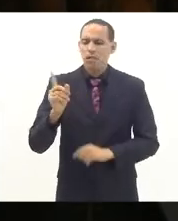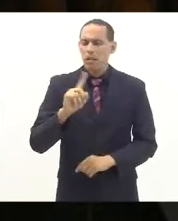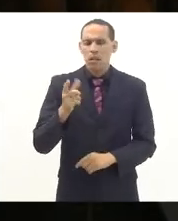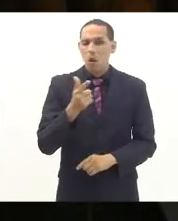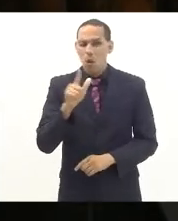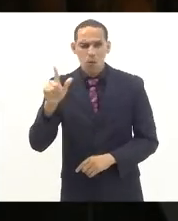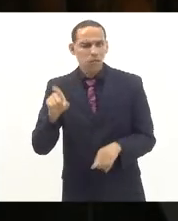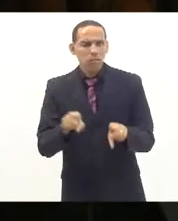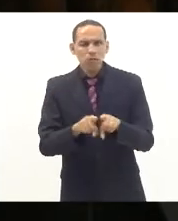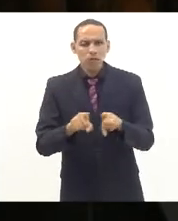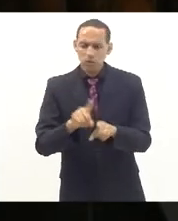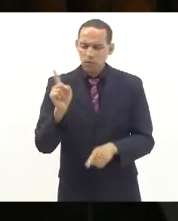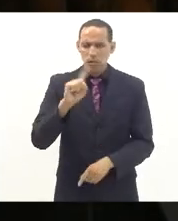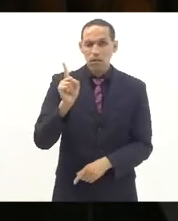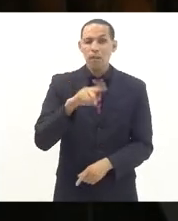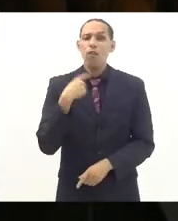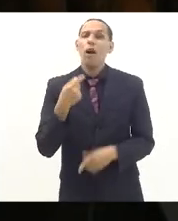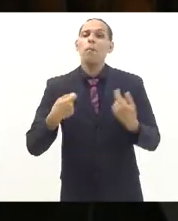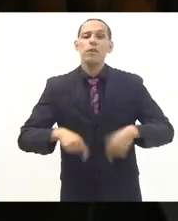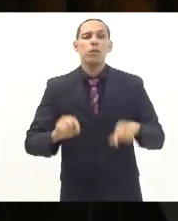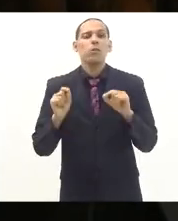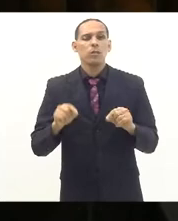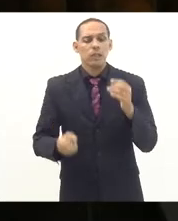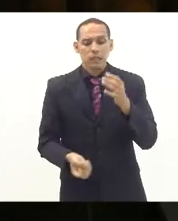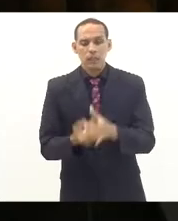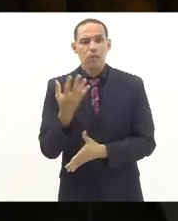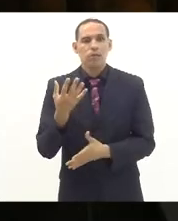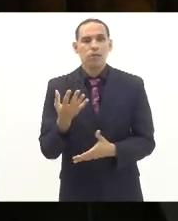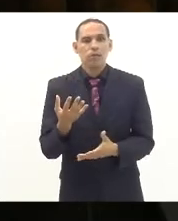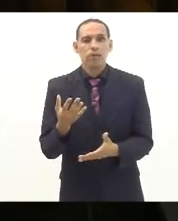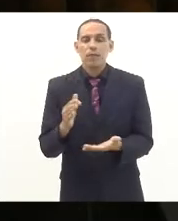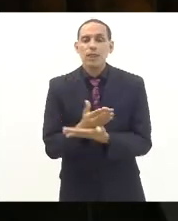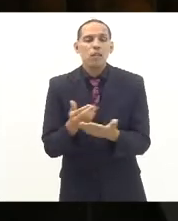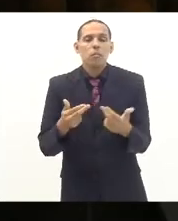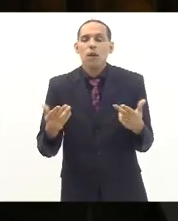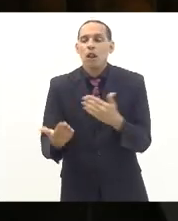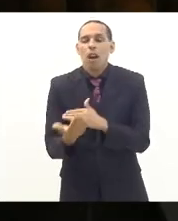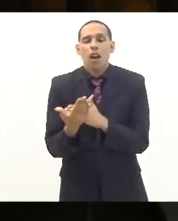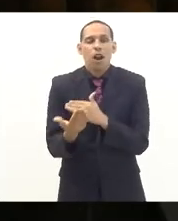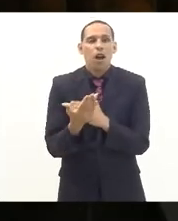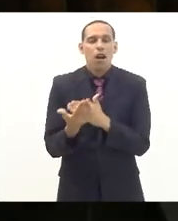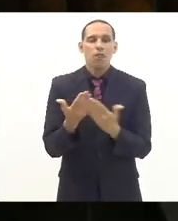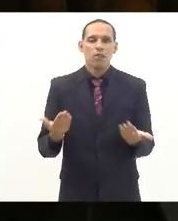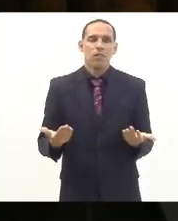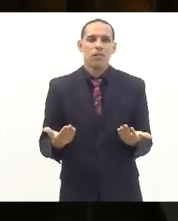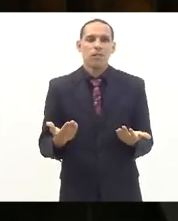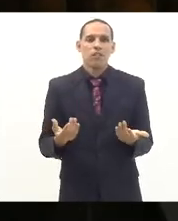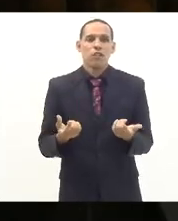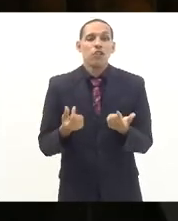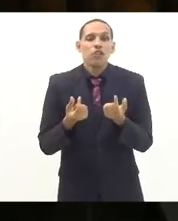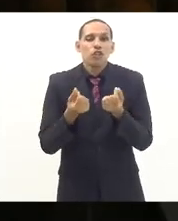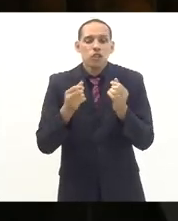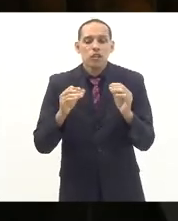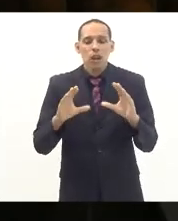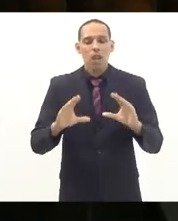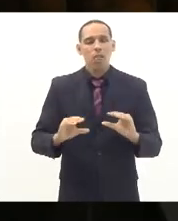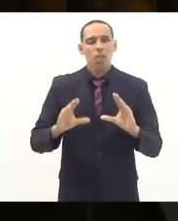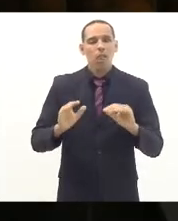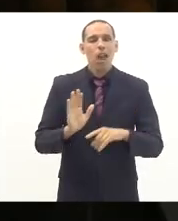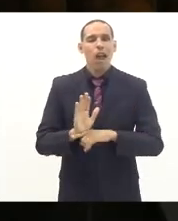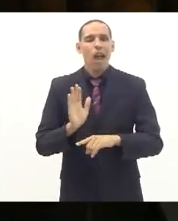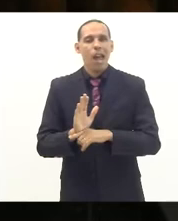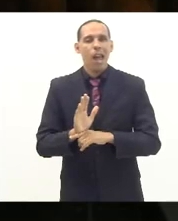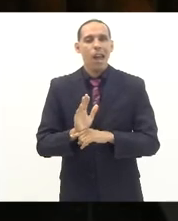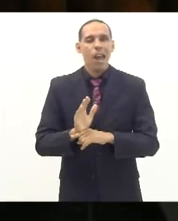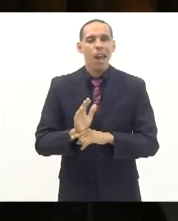extremamente importante mas a gente precisa criar um colchão de liquidez para o nosso estado para amortecer os efeitos de